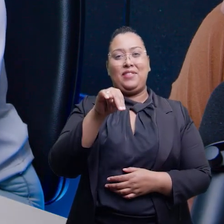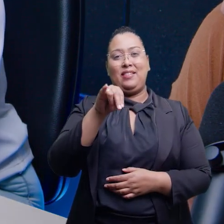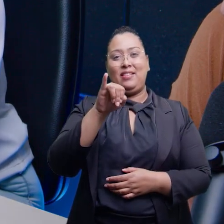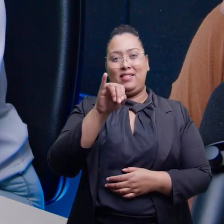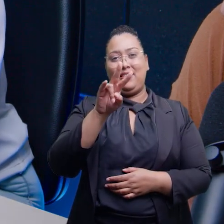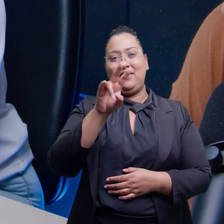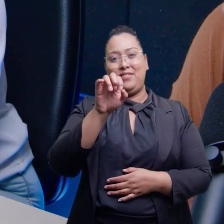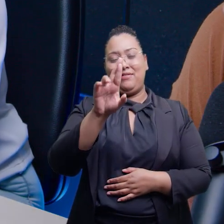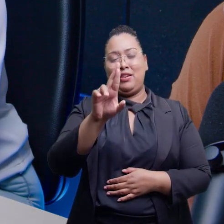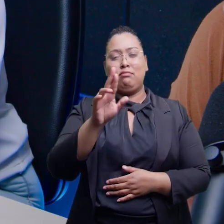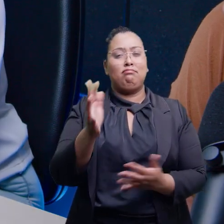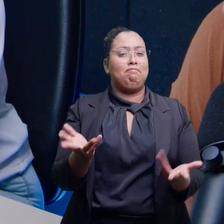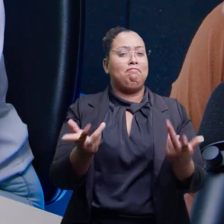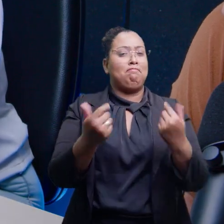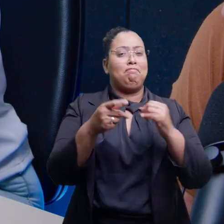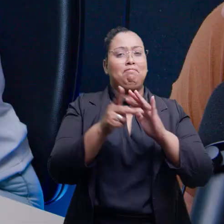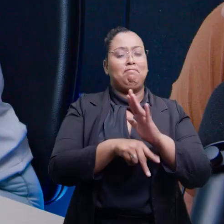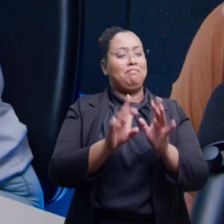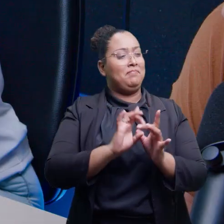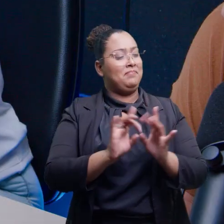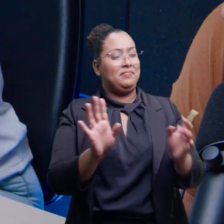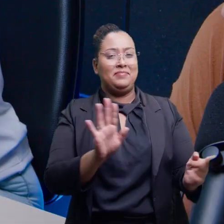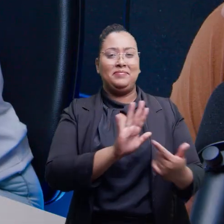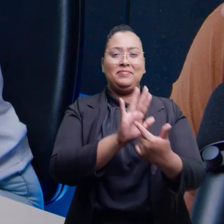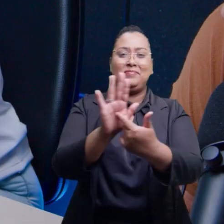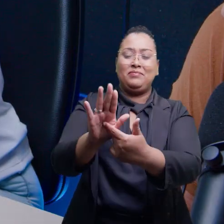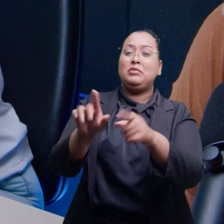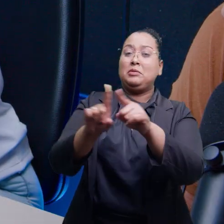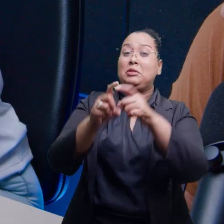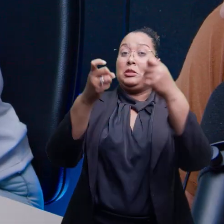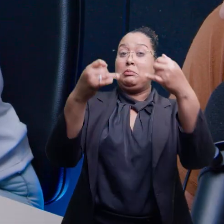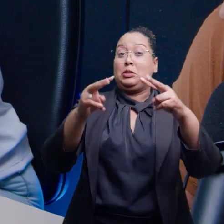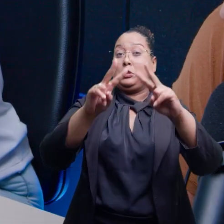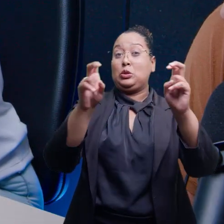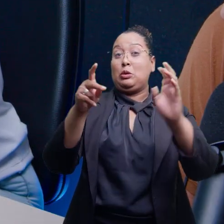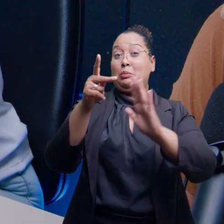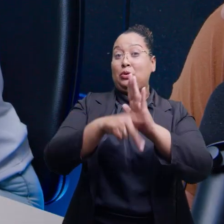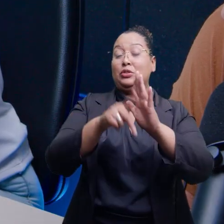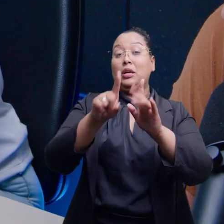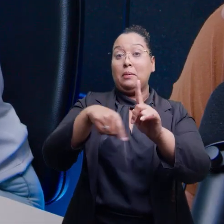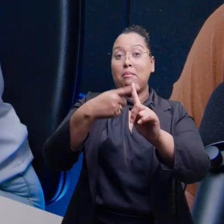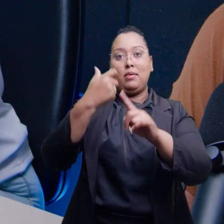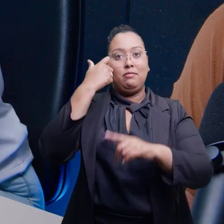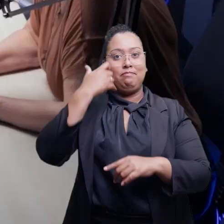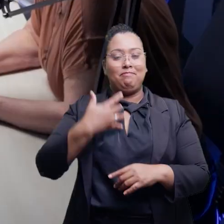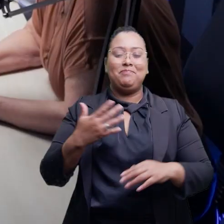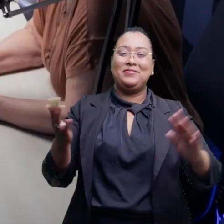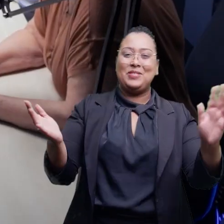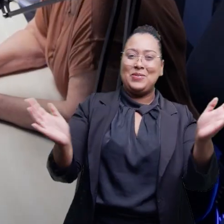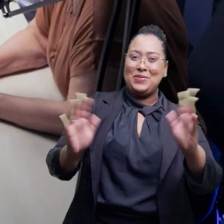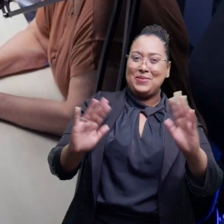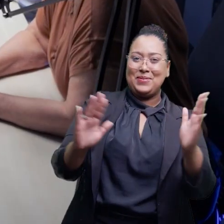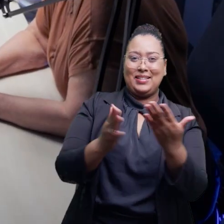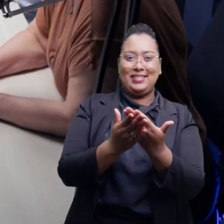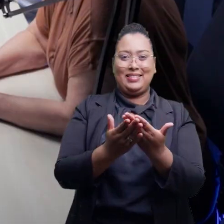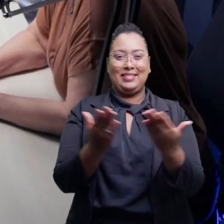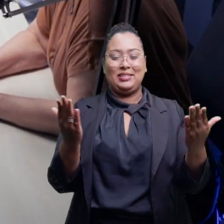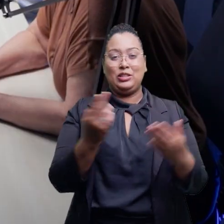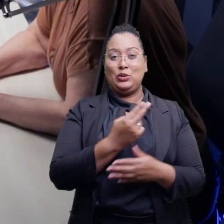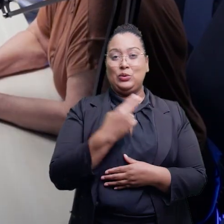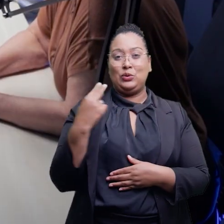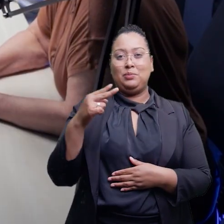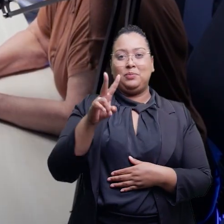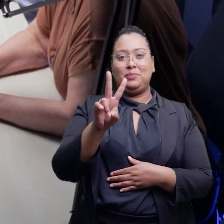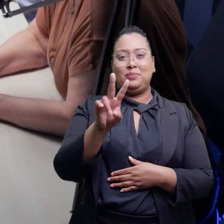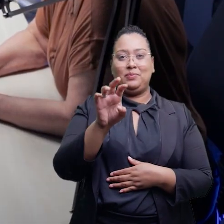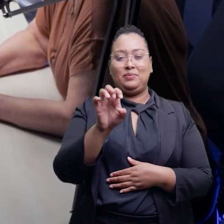projeto super bacana. Vera, fica à vontade para se apresentar o projeto e fazer sua autodescrição. Olá a todos,